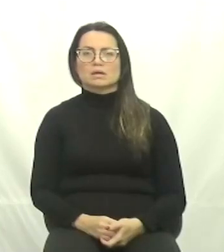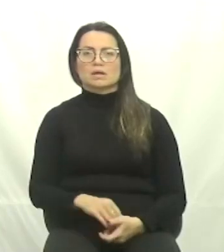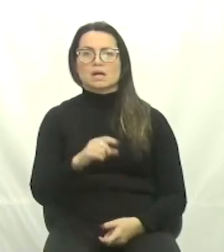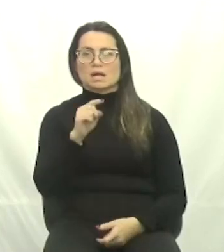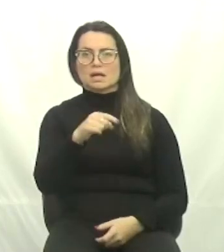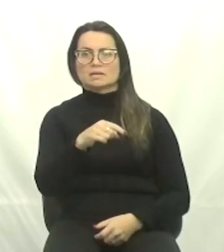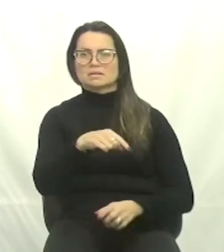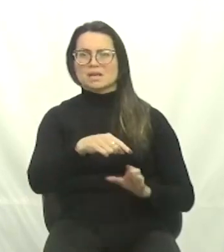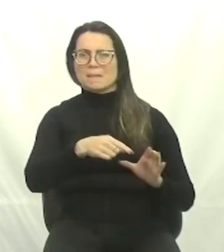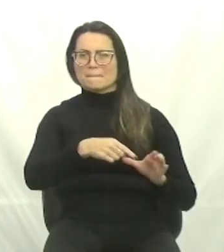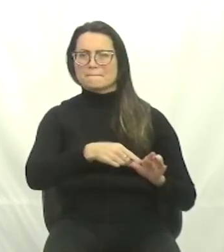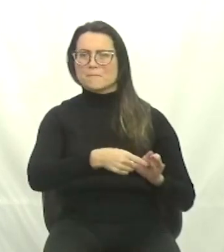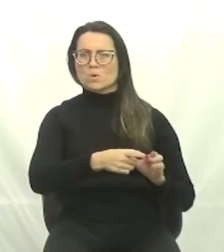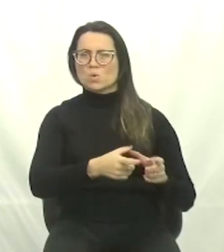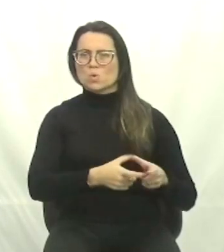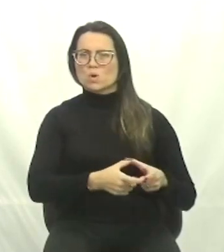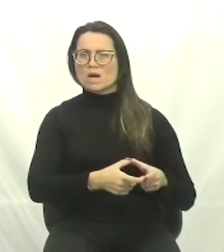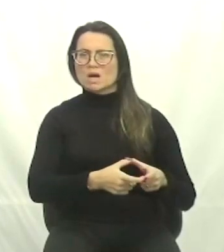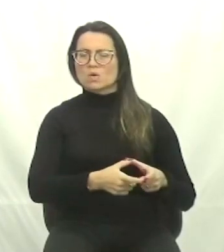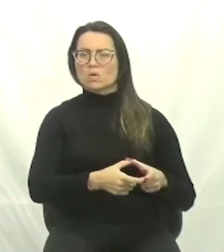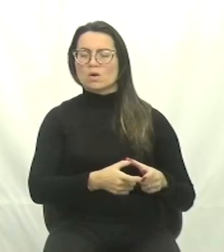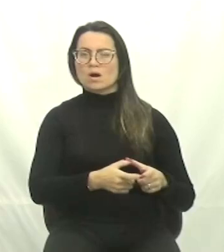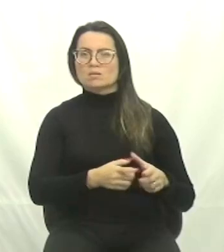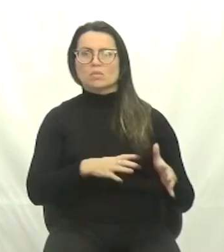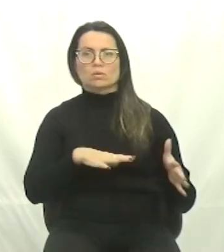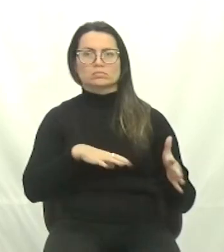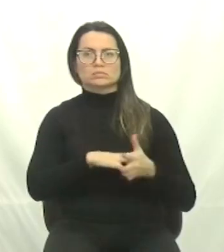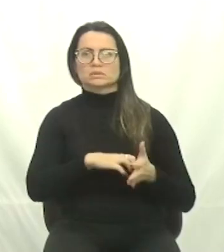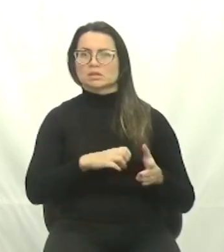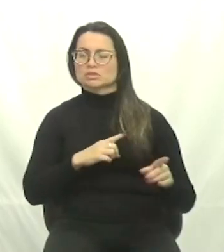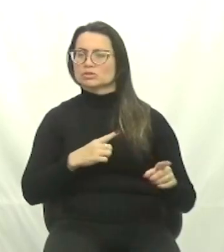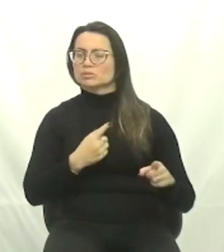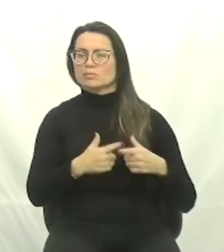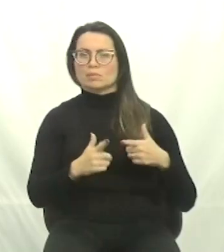acidentes e teve que ir para a fila do médico.